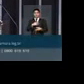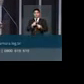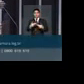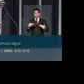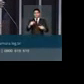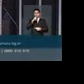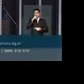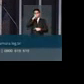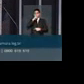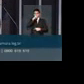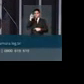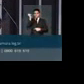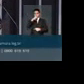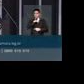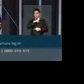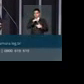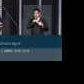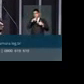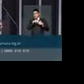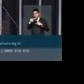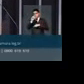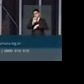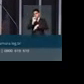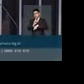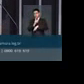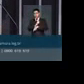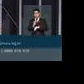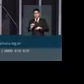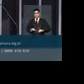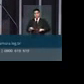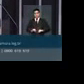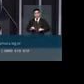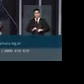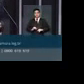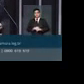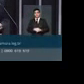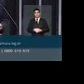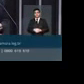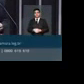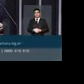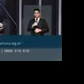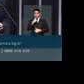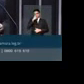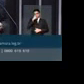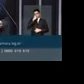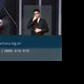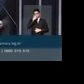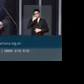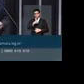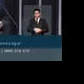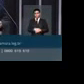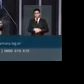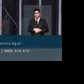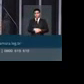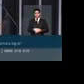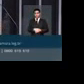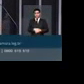e difíceis problemas que o Estado está vivendo. Quando a